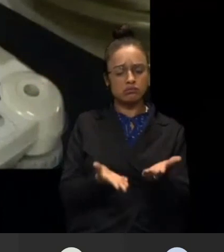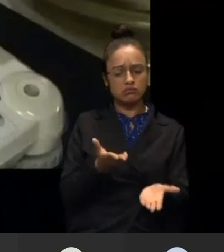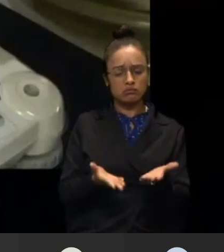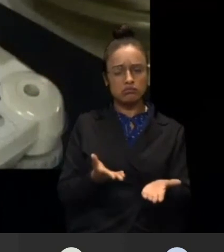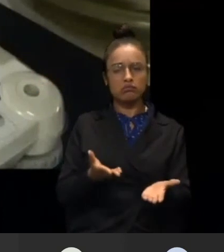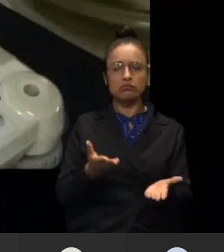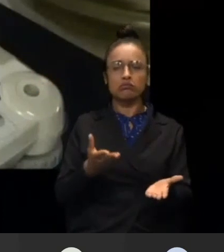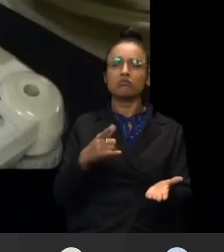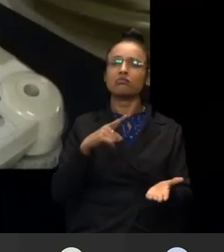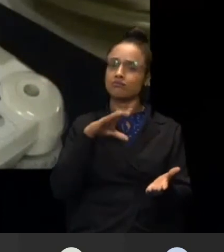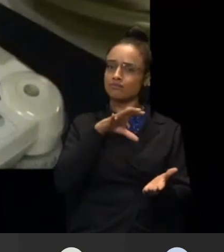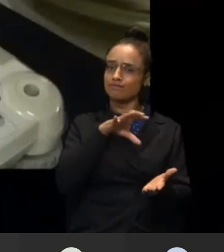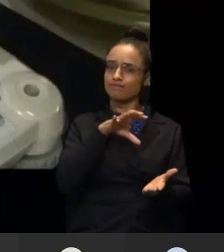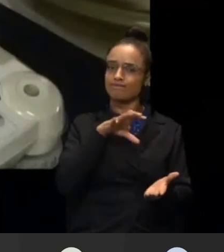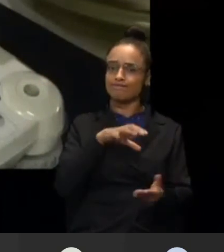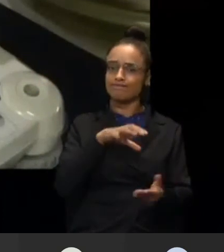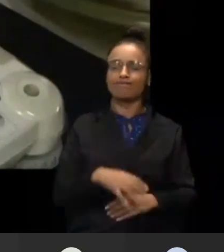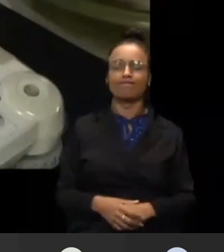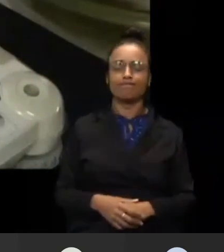amostra.